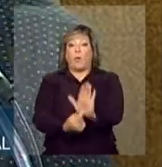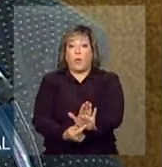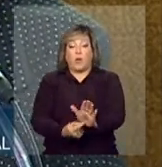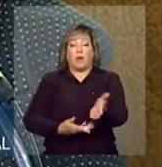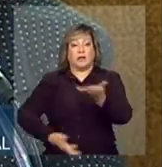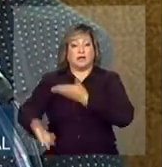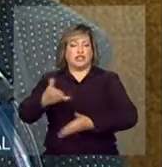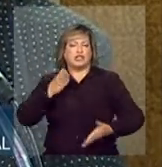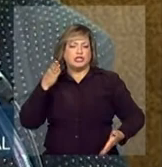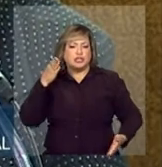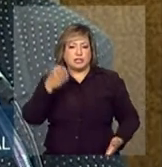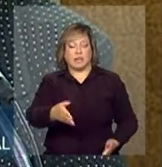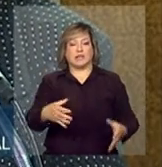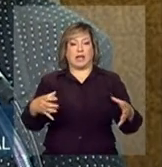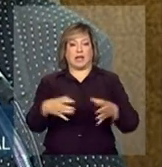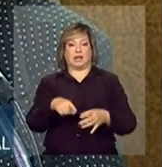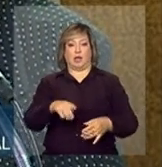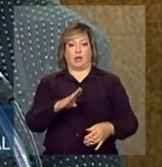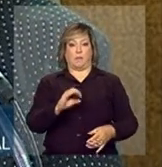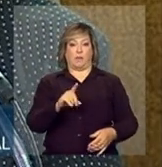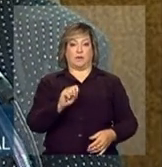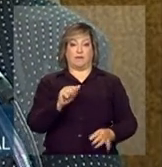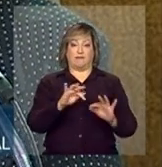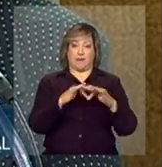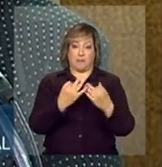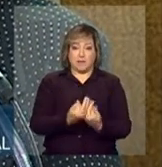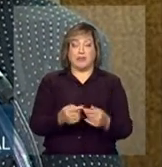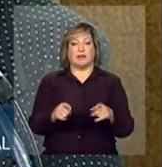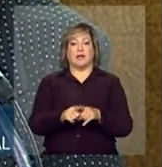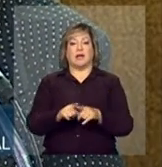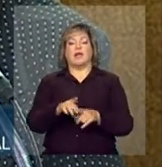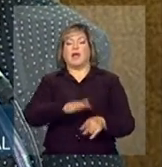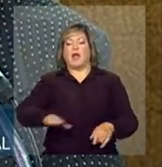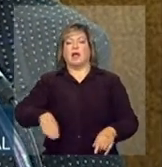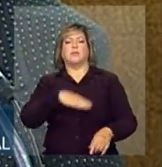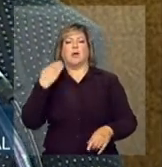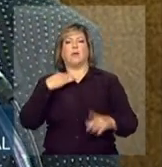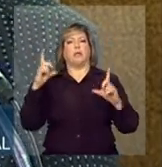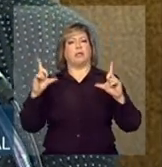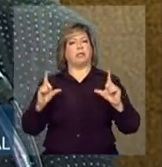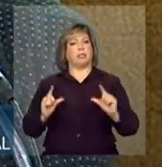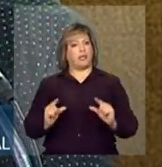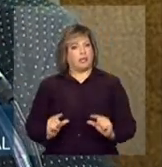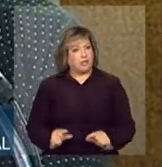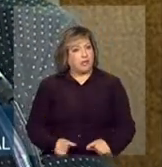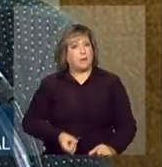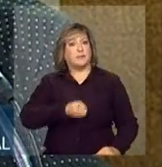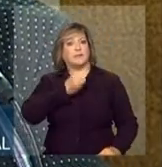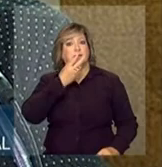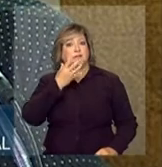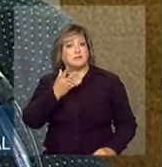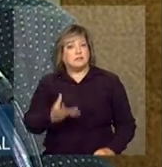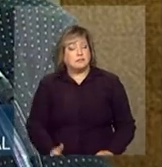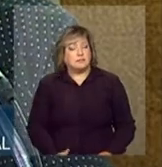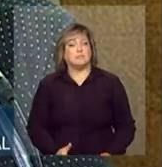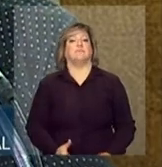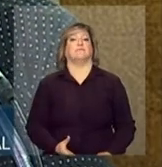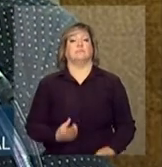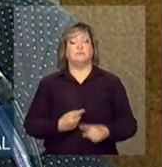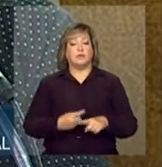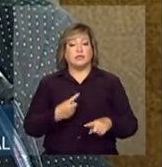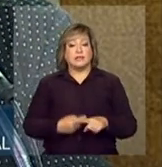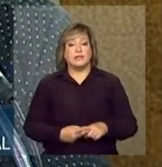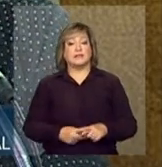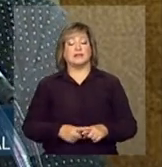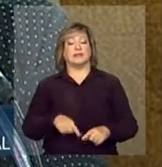relação direta entre o Bolsa Família e a redução da mortalidade infantil, com índices muito impactantes,